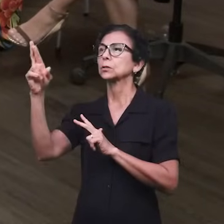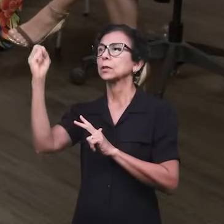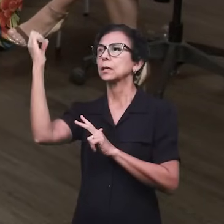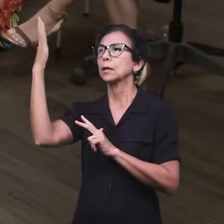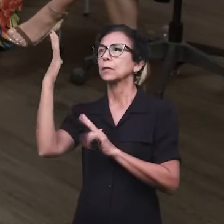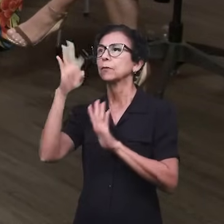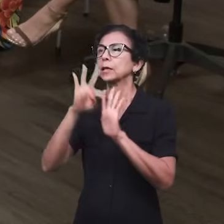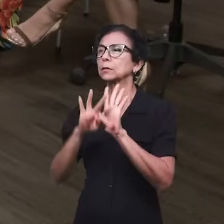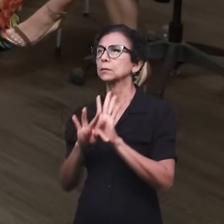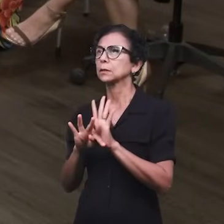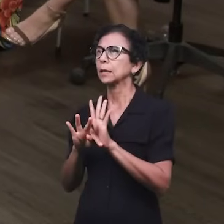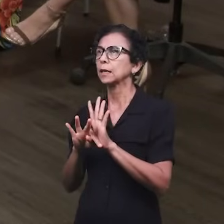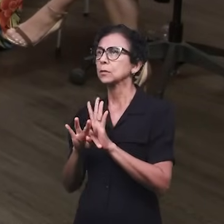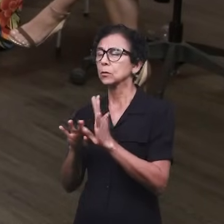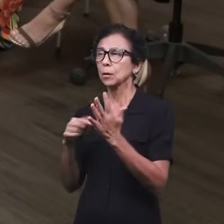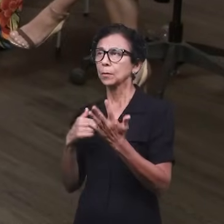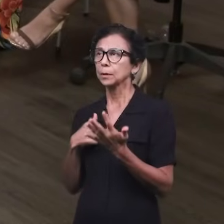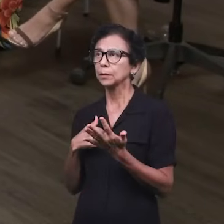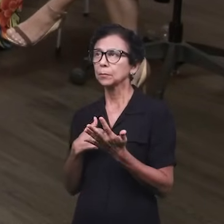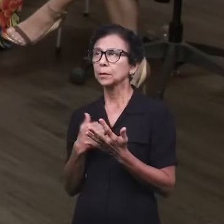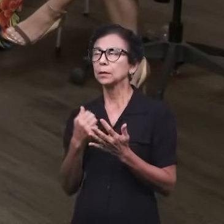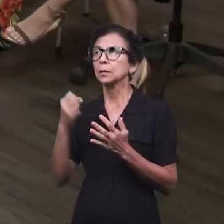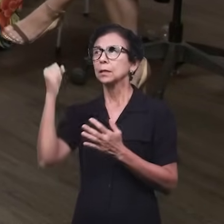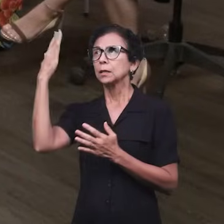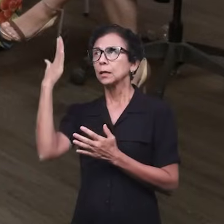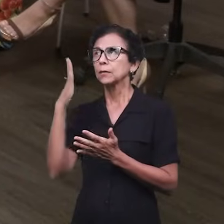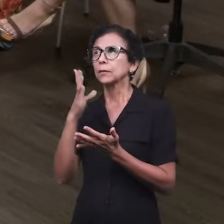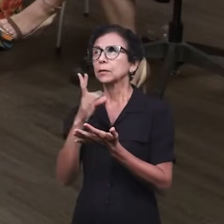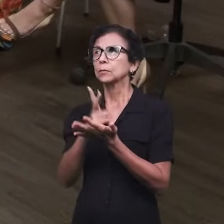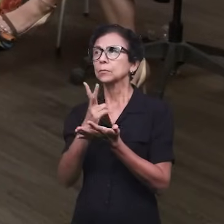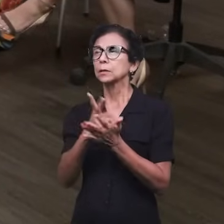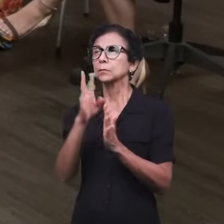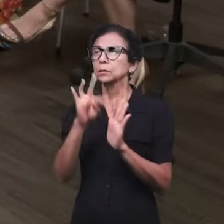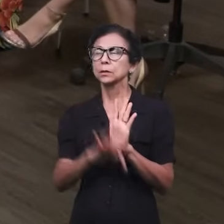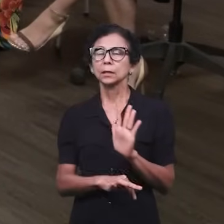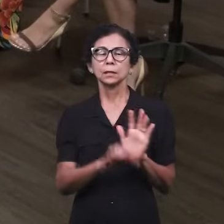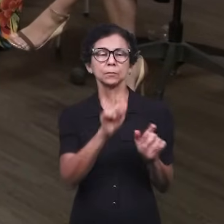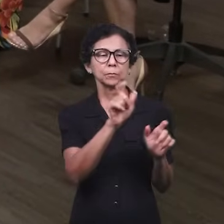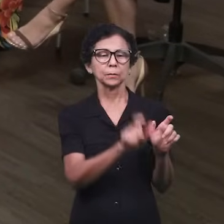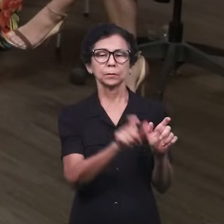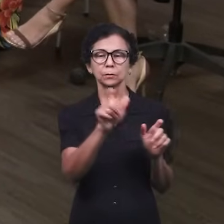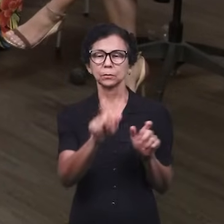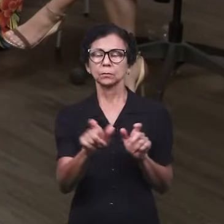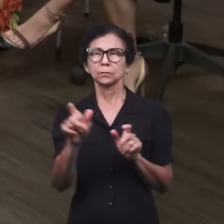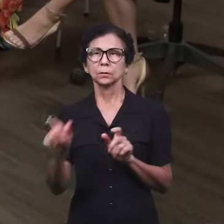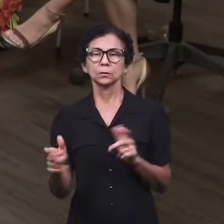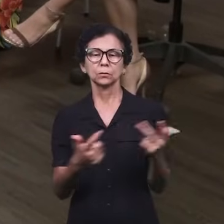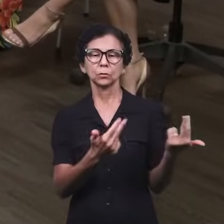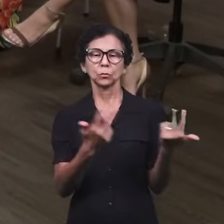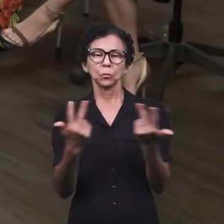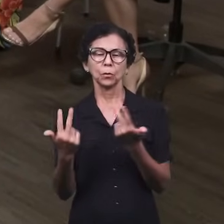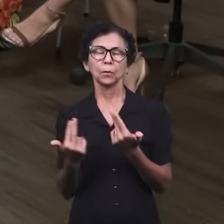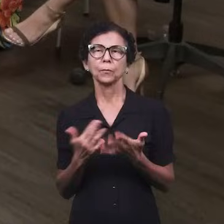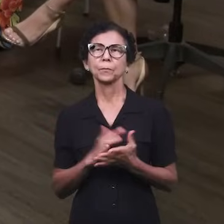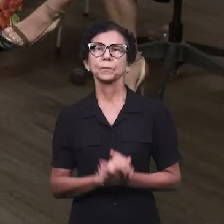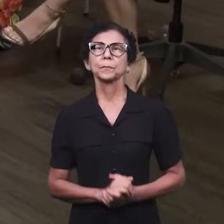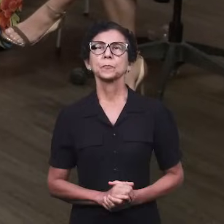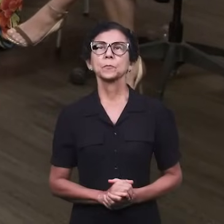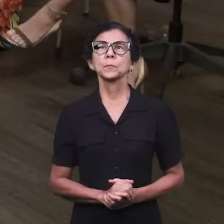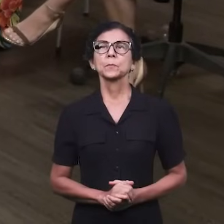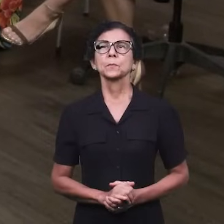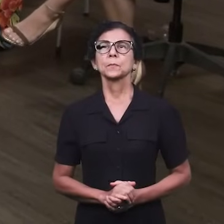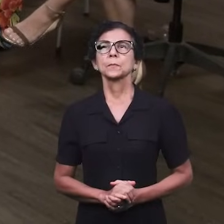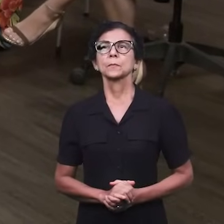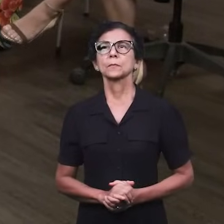para outro irmão para outro irmão de várias formas pela necessidade de cada um né a palavra do senhor ela ela é viva e ela também ela é